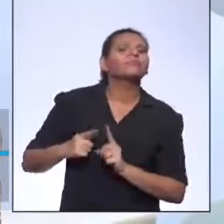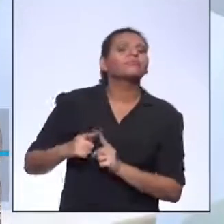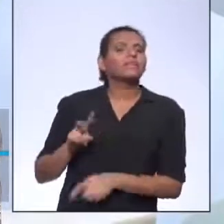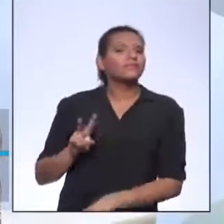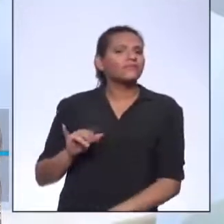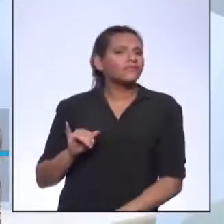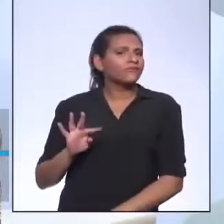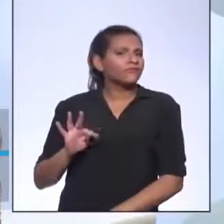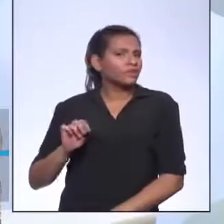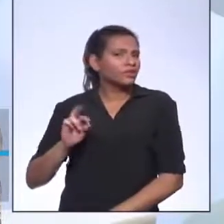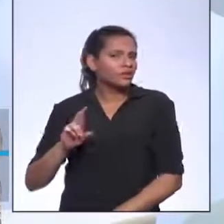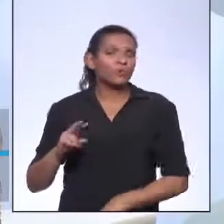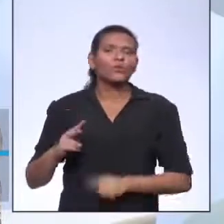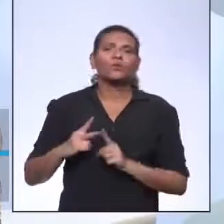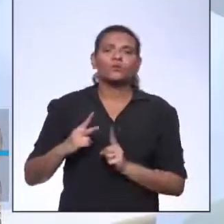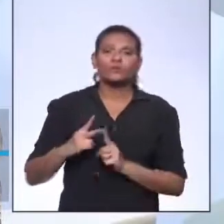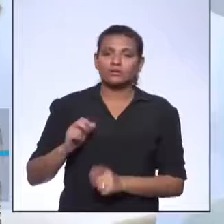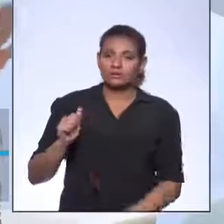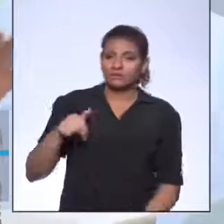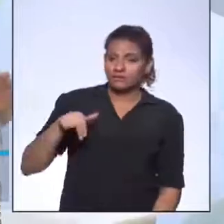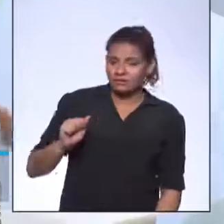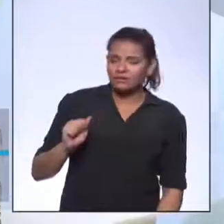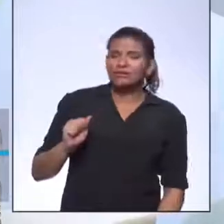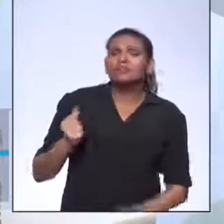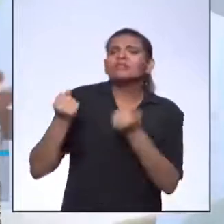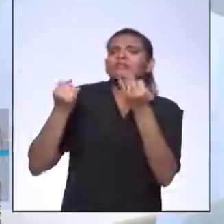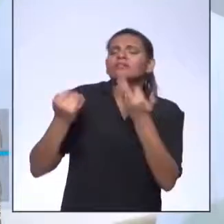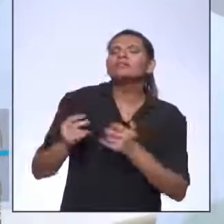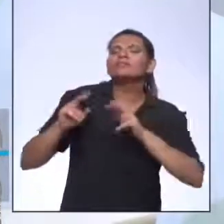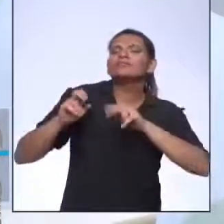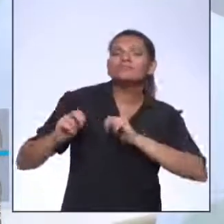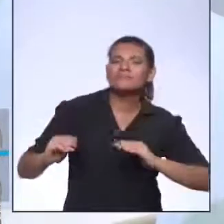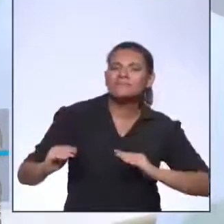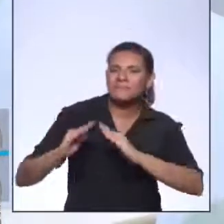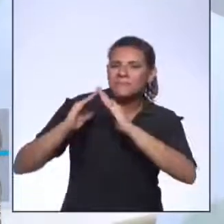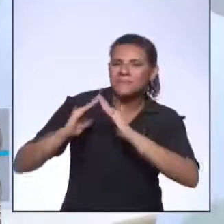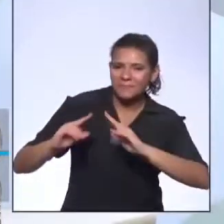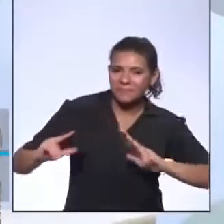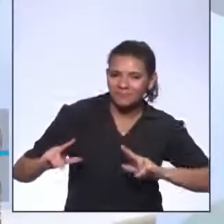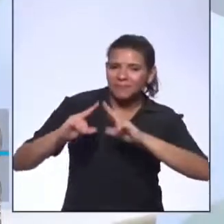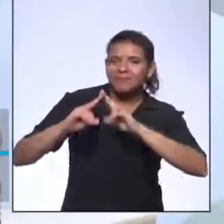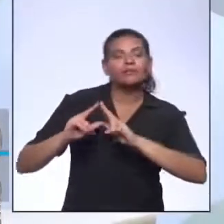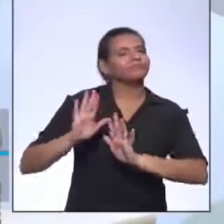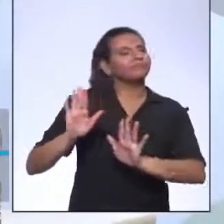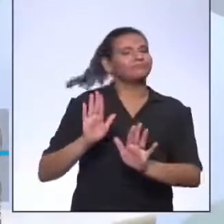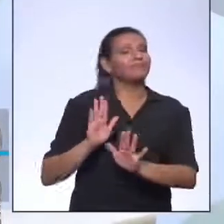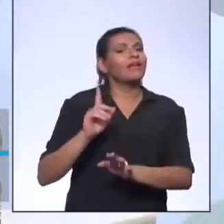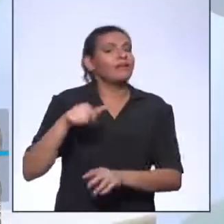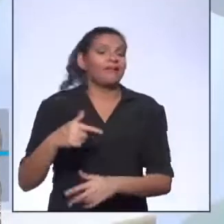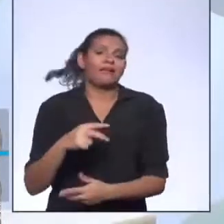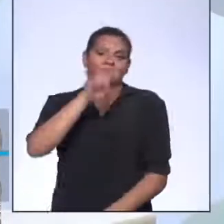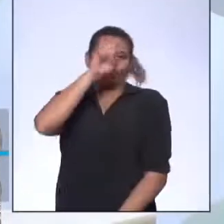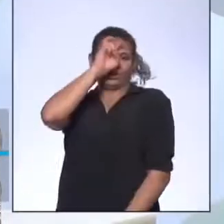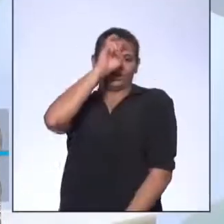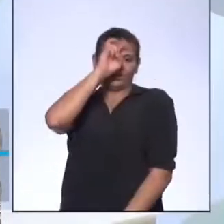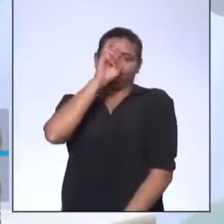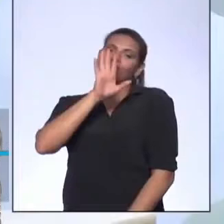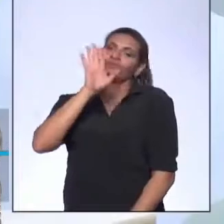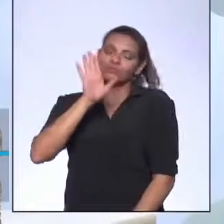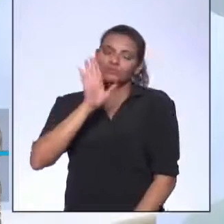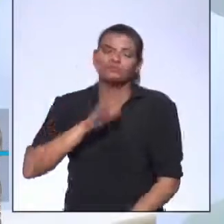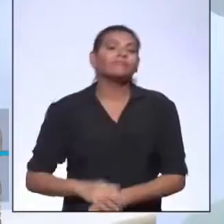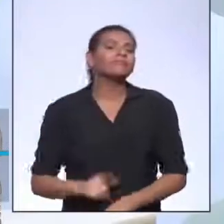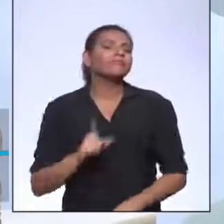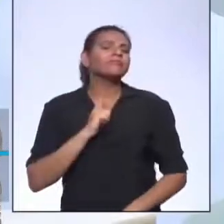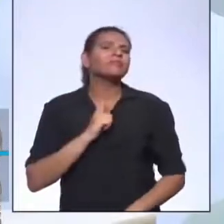Clara, pirâmides é mais lá no Egito, que é bem mais clássico estudar as pirâmides. E o